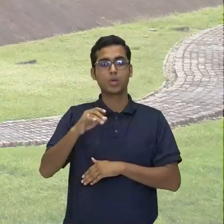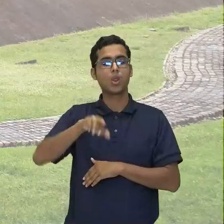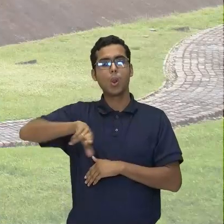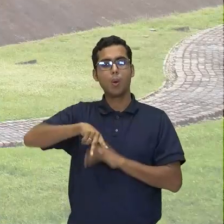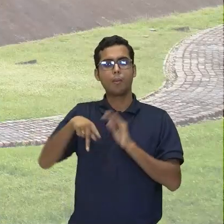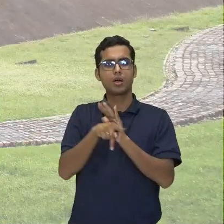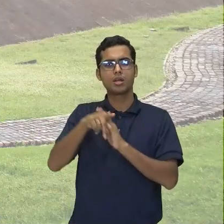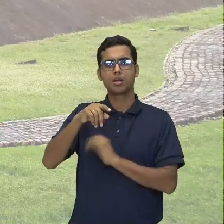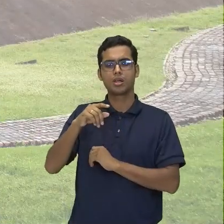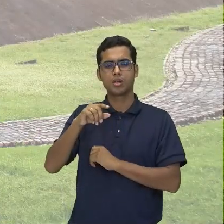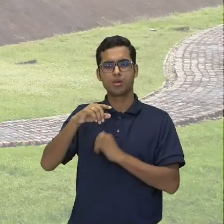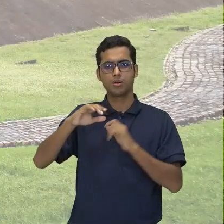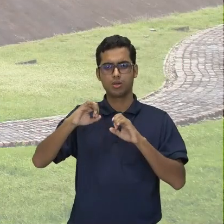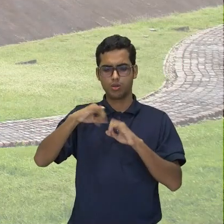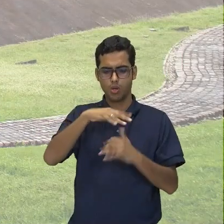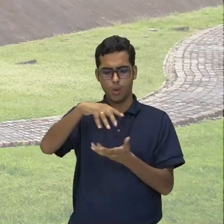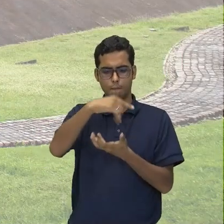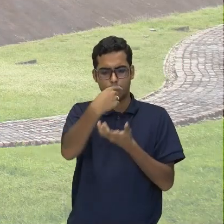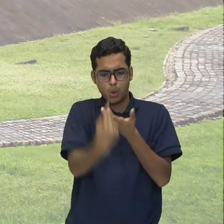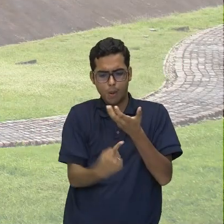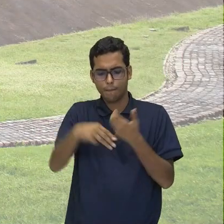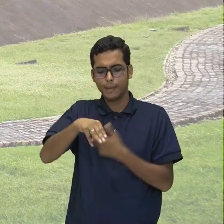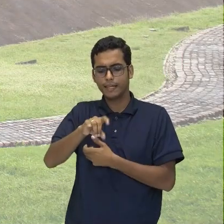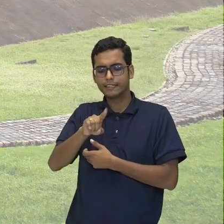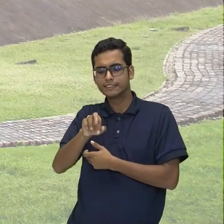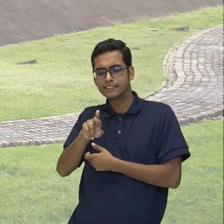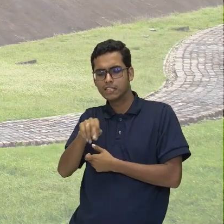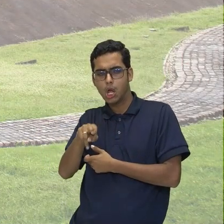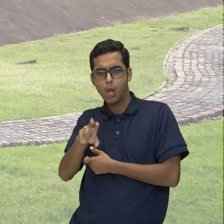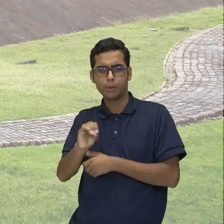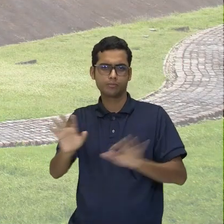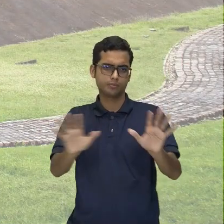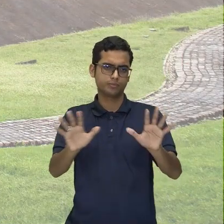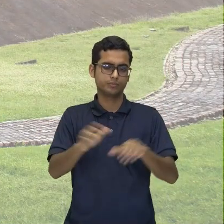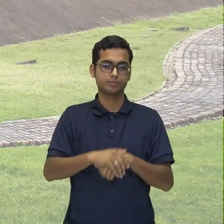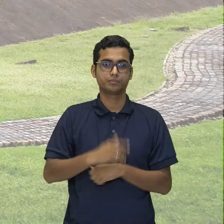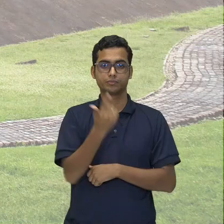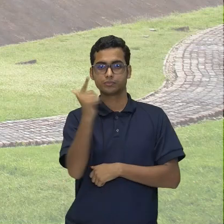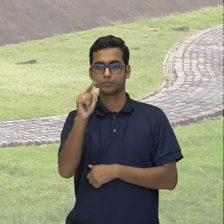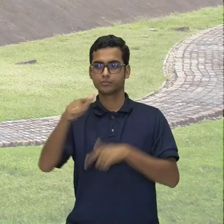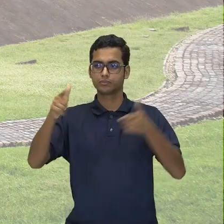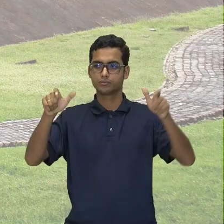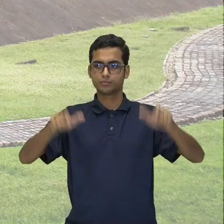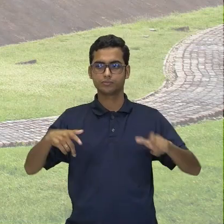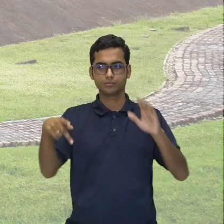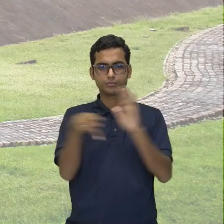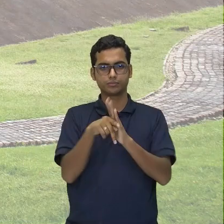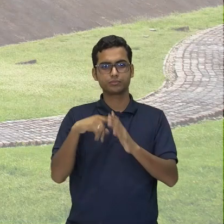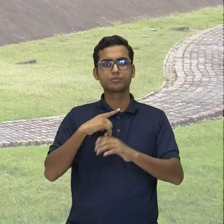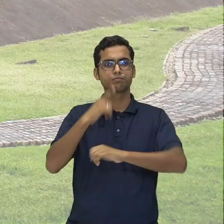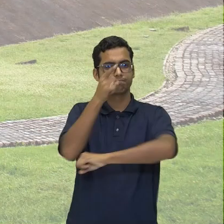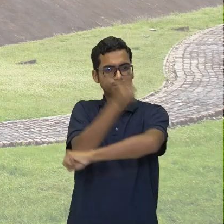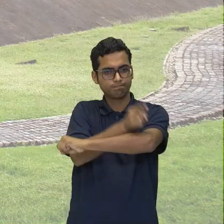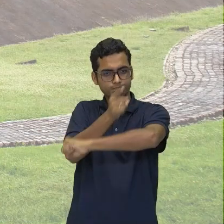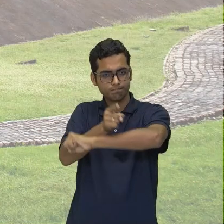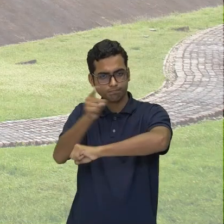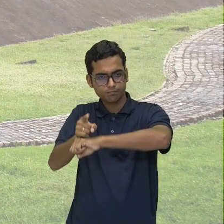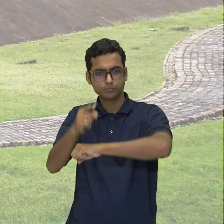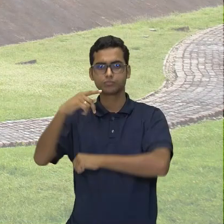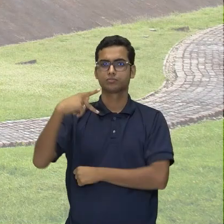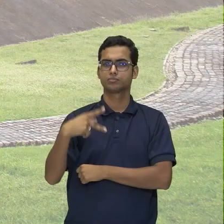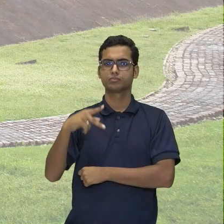texto, a gente vai ser transportado aqui para o forte do presépio. Como vocês observam aqui, atrás nós temos